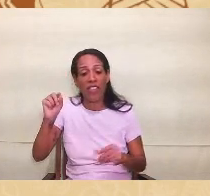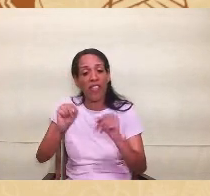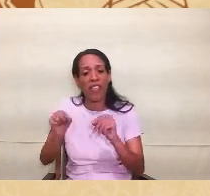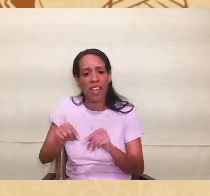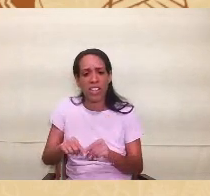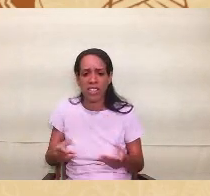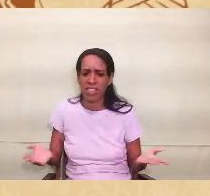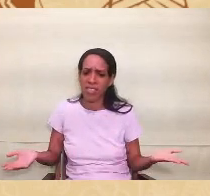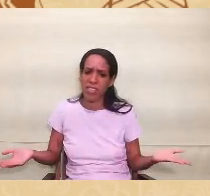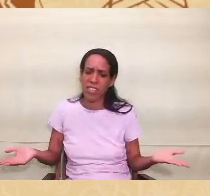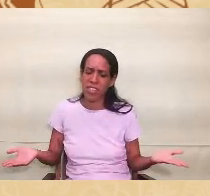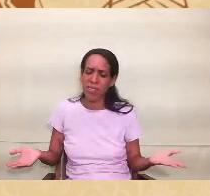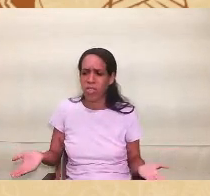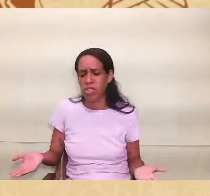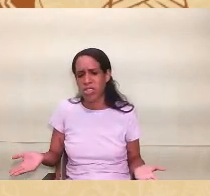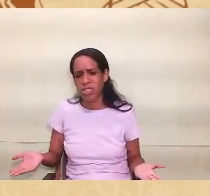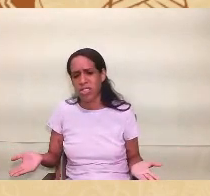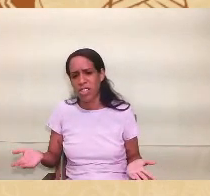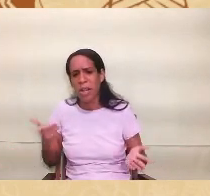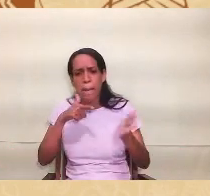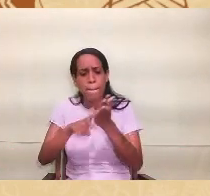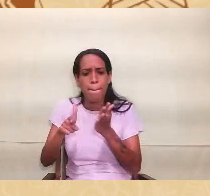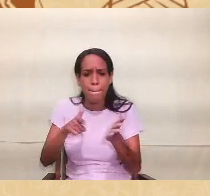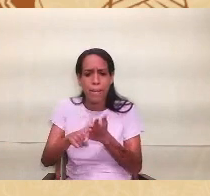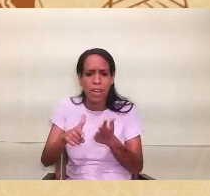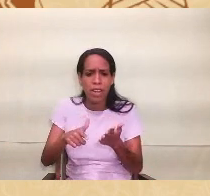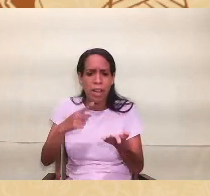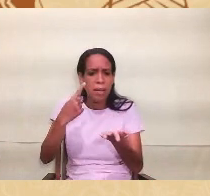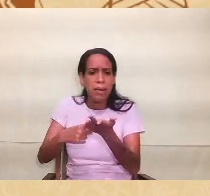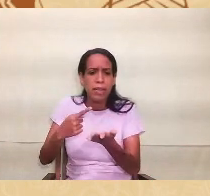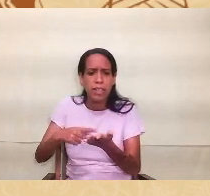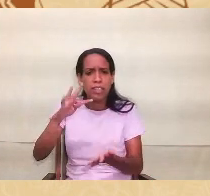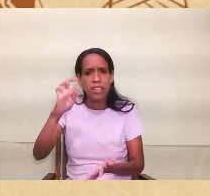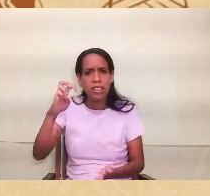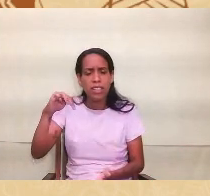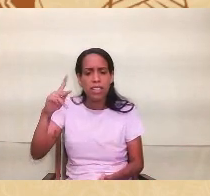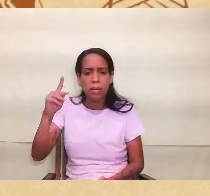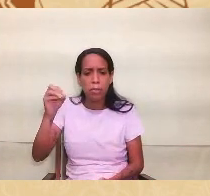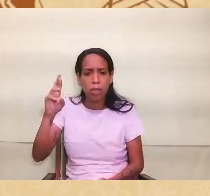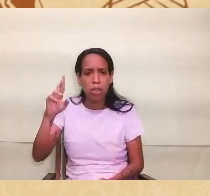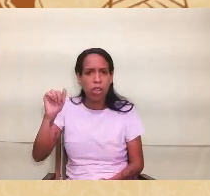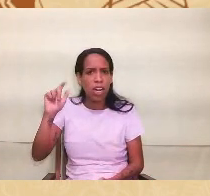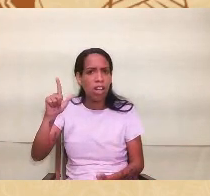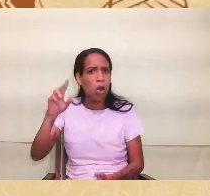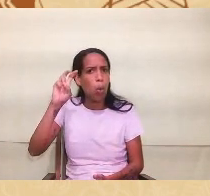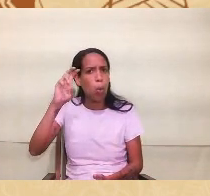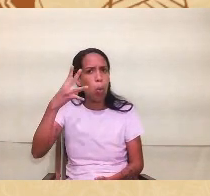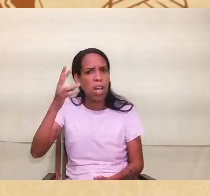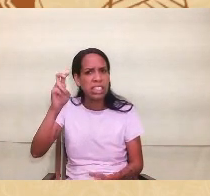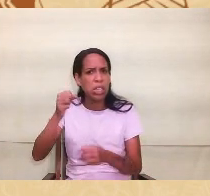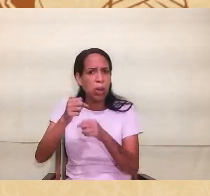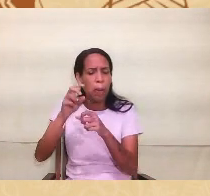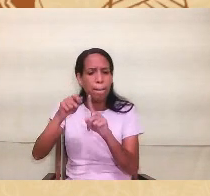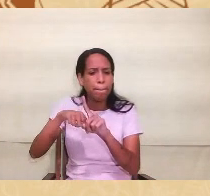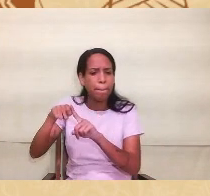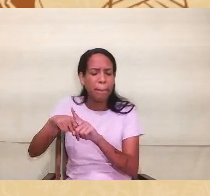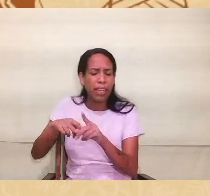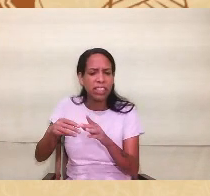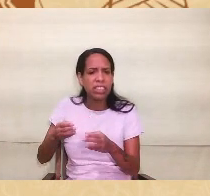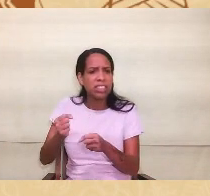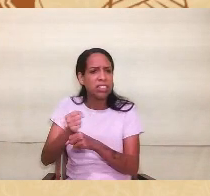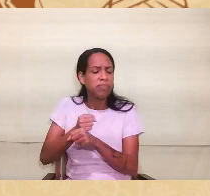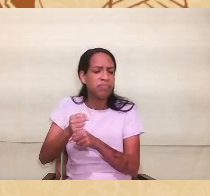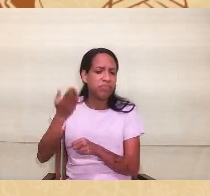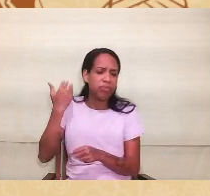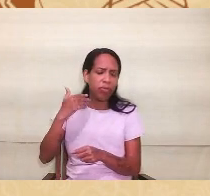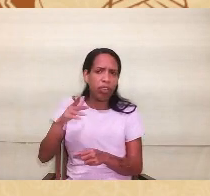Rapaz, já era para ter voltado esse marco temporal aos 4 ou 5 meses atrás. Olha a dor. A gente